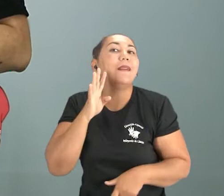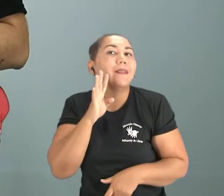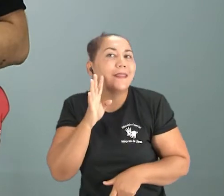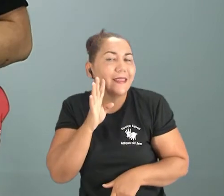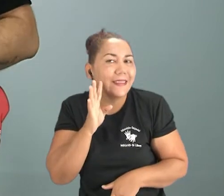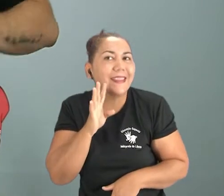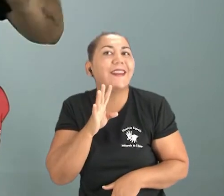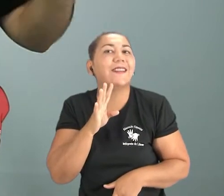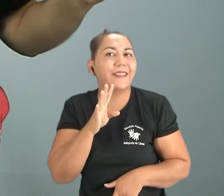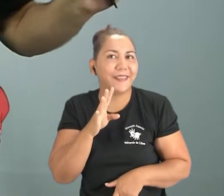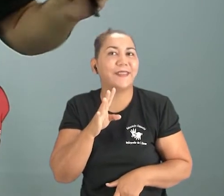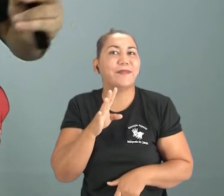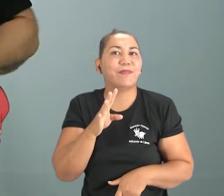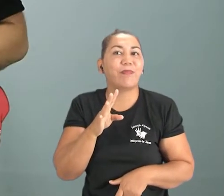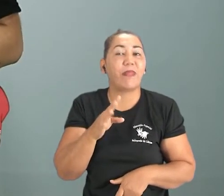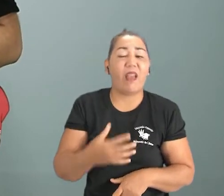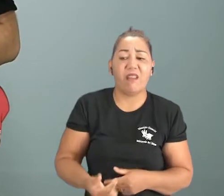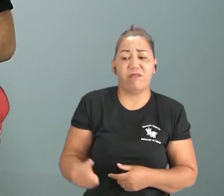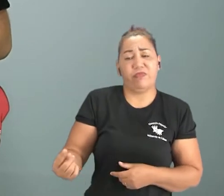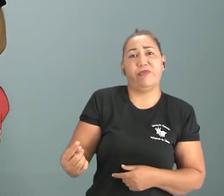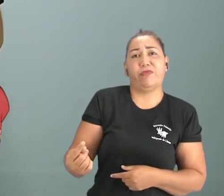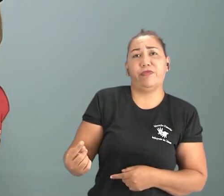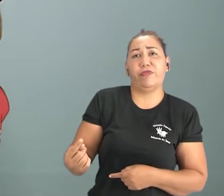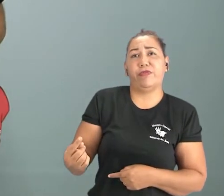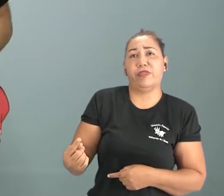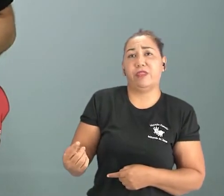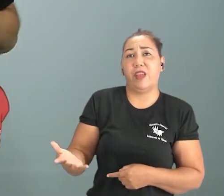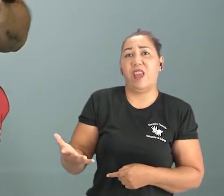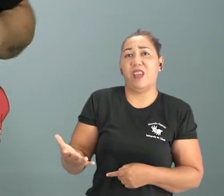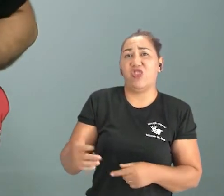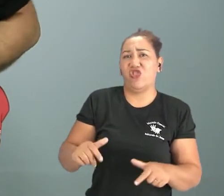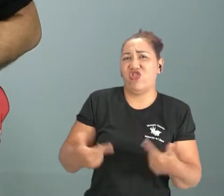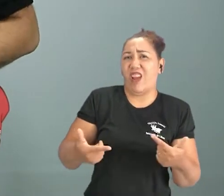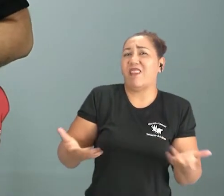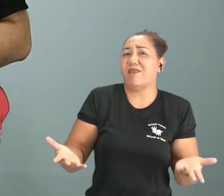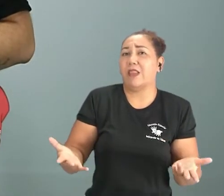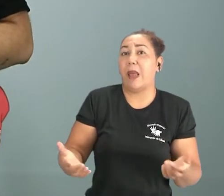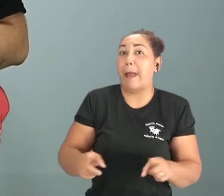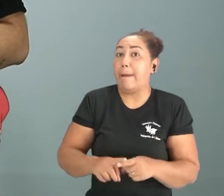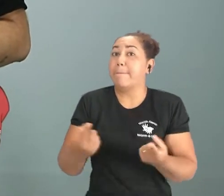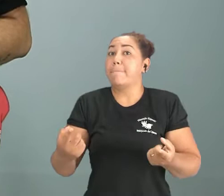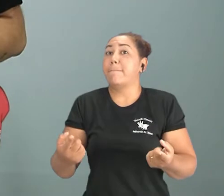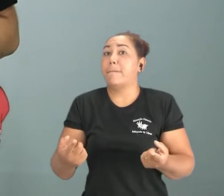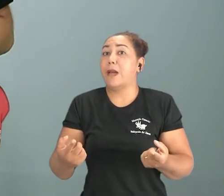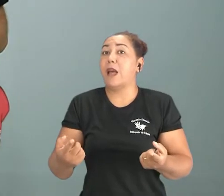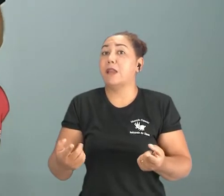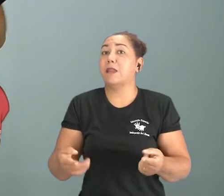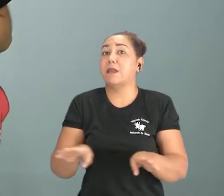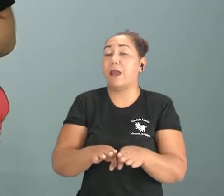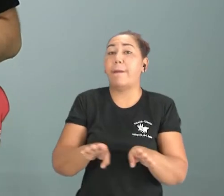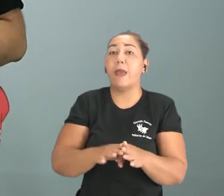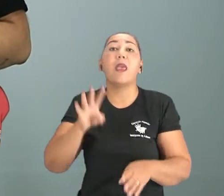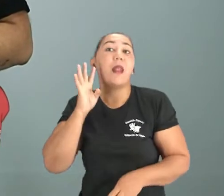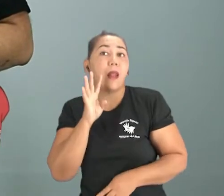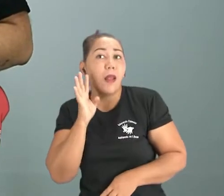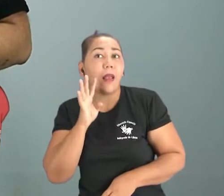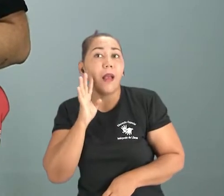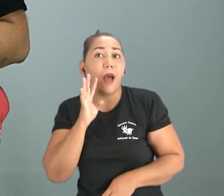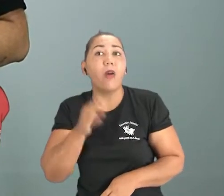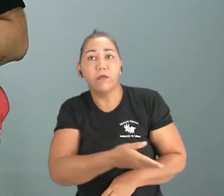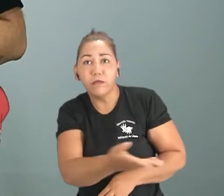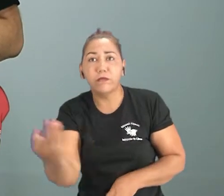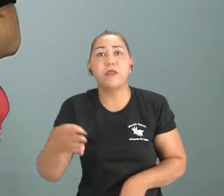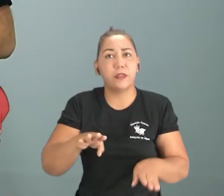a gente pode olhar assim a só vê o lado negativo você sabia que você tem vários lados positivos também coisas legais que você pode